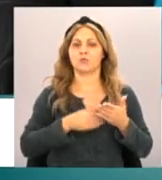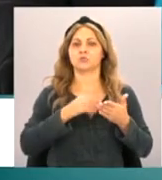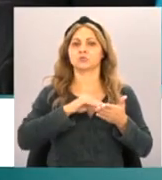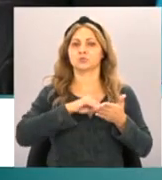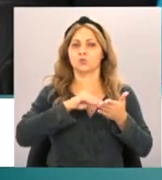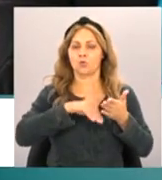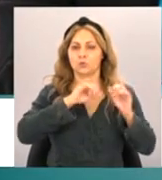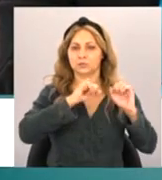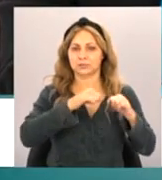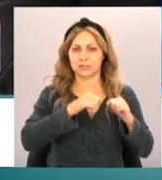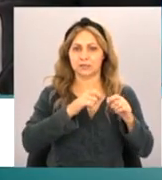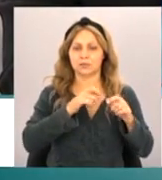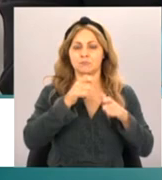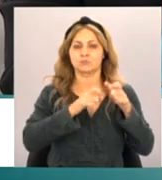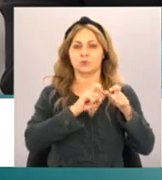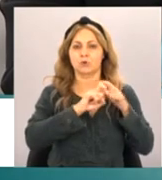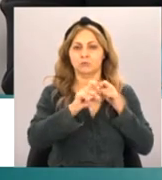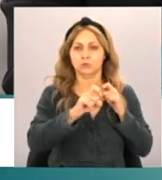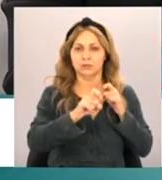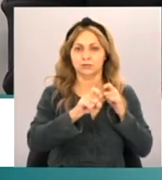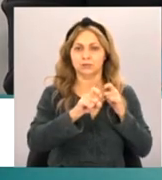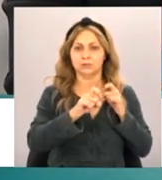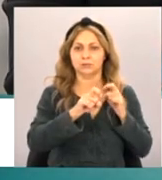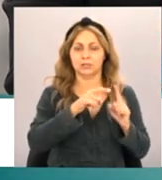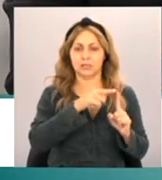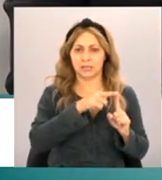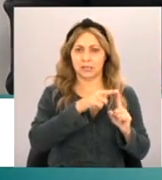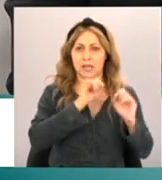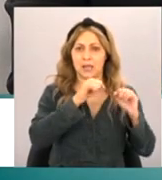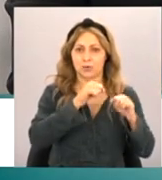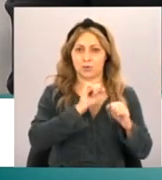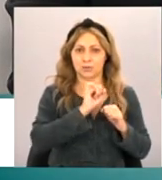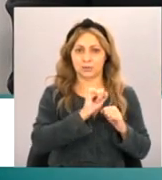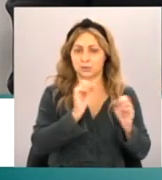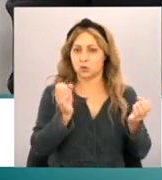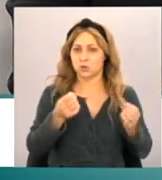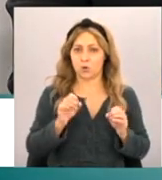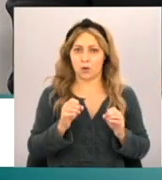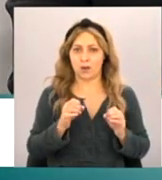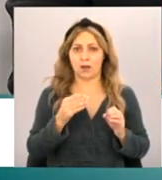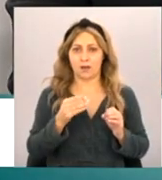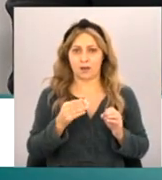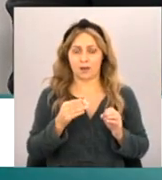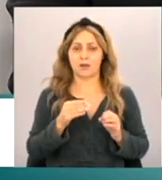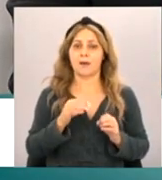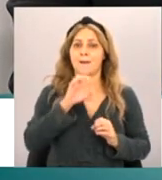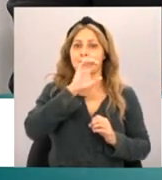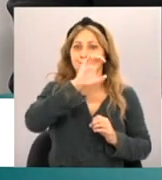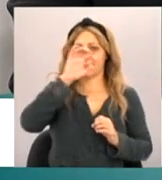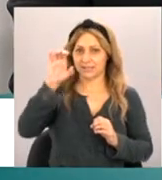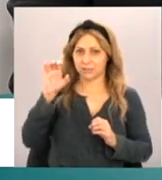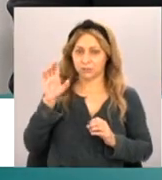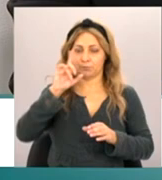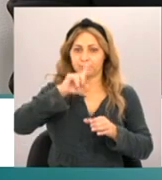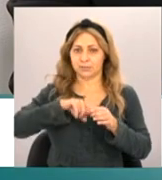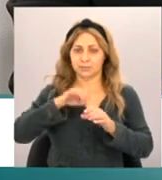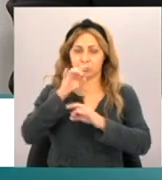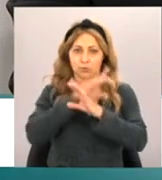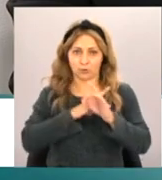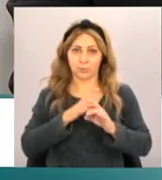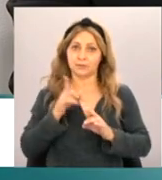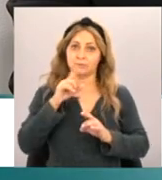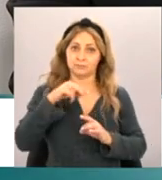sobre o refugiados entre a união europeia EA verdade é que sabe que se for no existe existe uma por entre os estados-membros da União Europeia incluindo Portugal